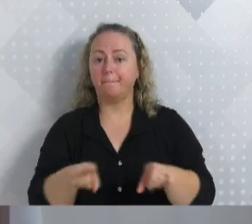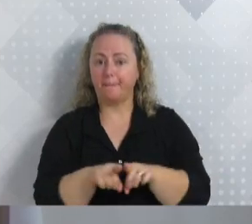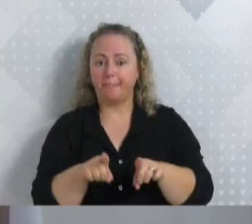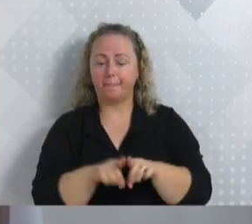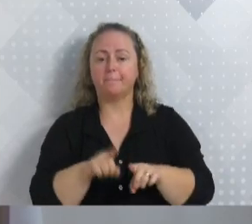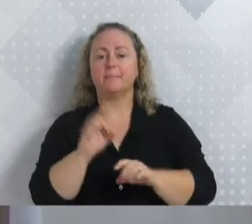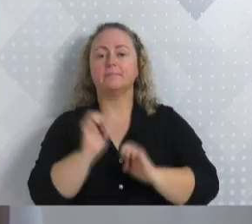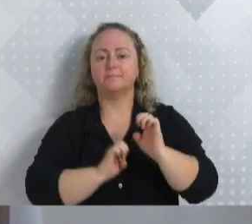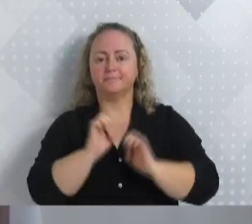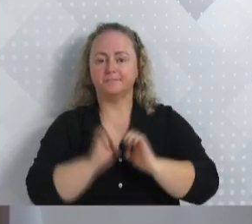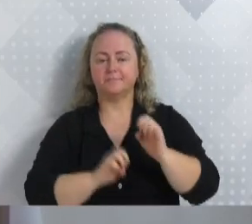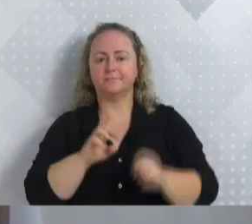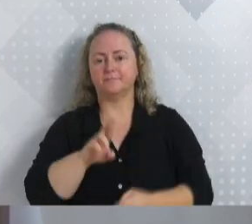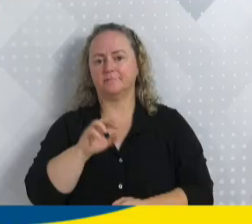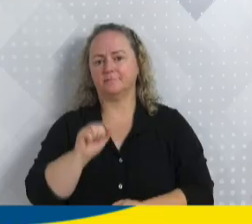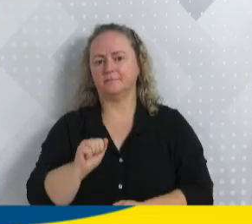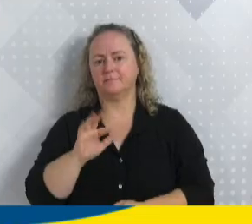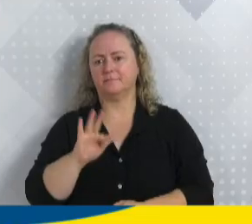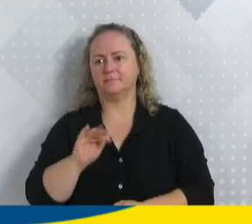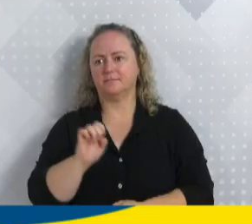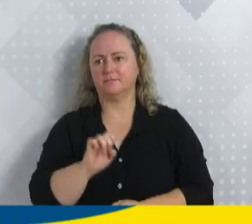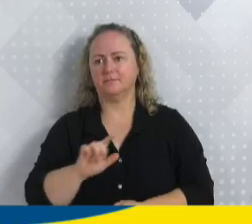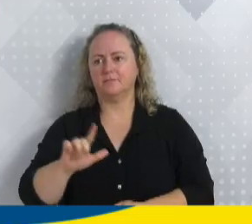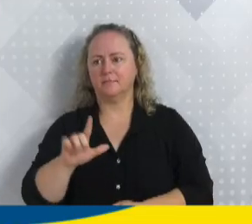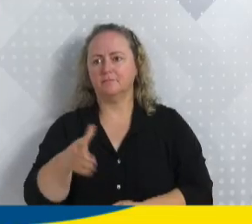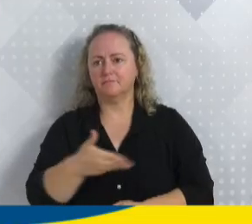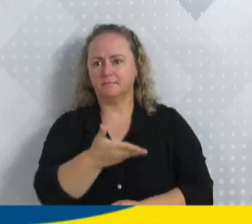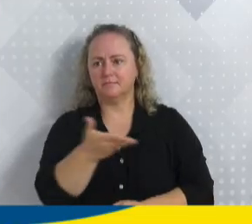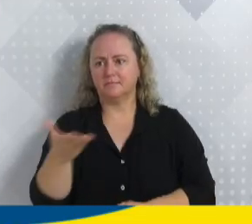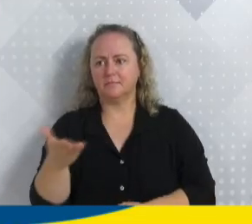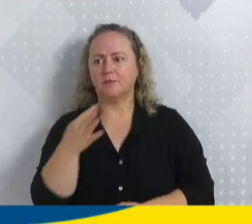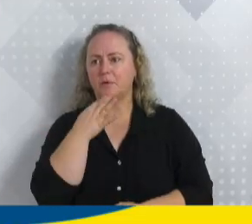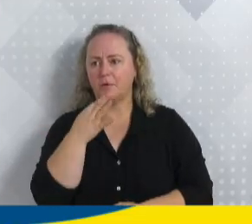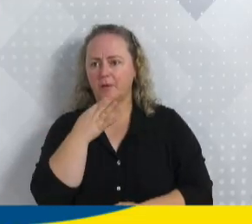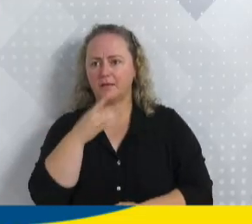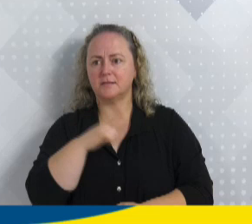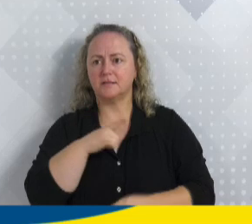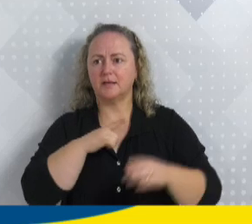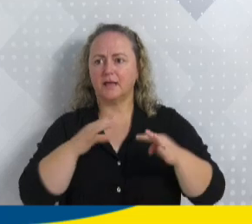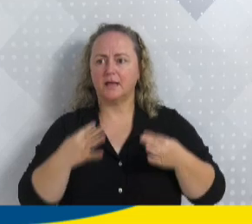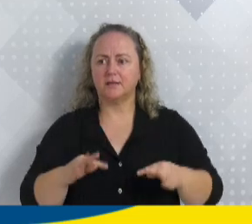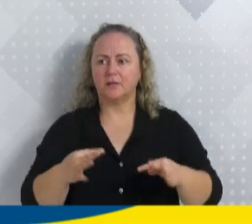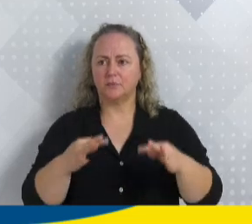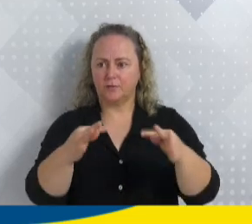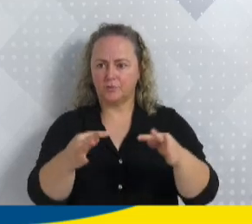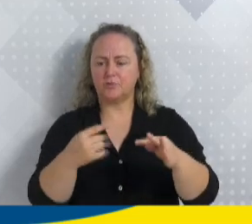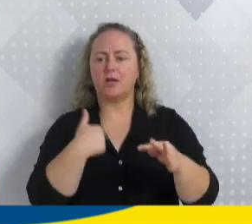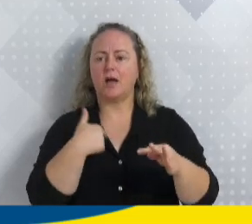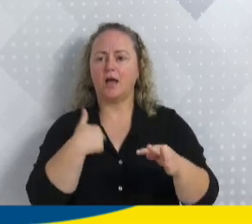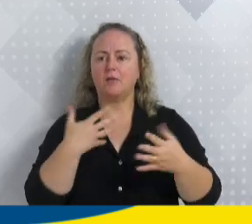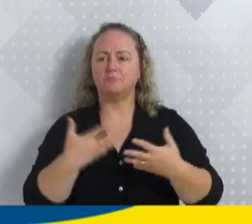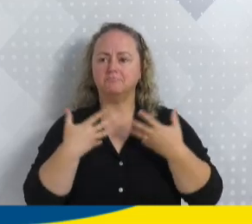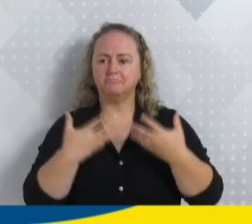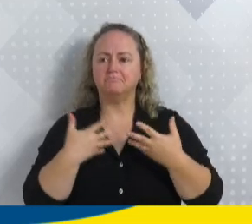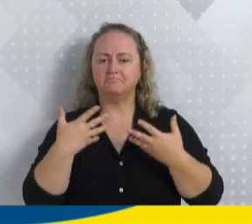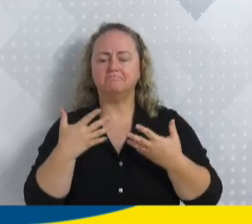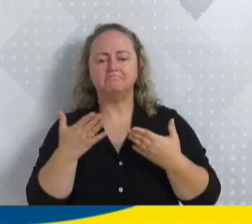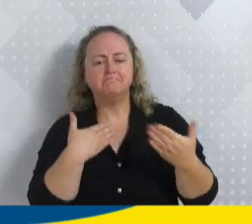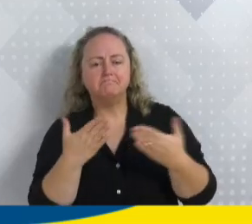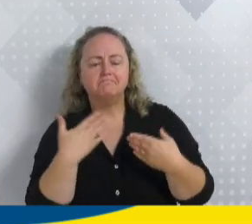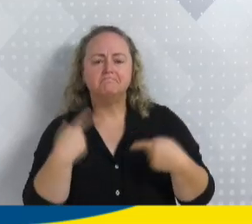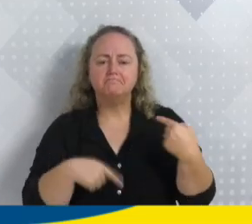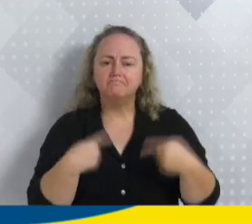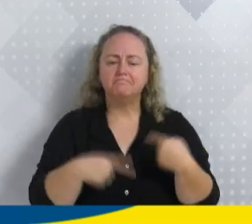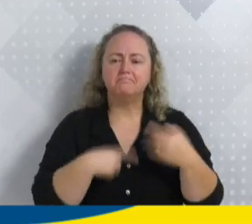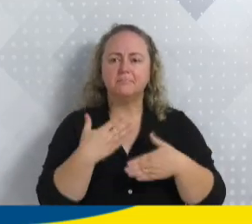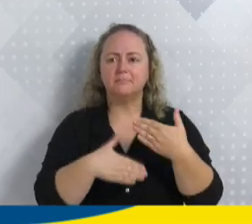recebeu muito bem. O Rafael é conhecido, provavelmente, de muitos dos senhores, tem atuado no mercado de tecnologia. Tive a alegria de discutir com ele o desenvolvimento econômico da cidade de